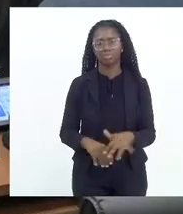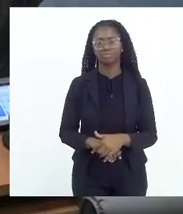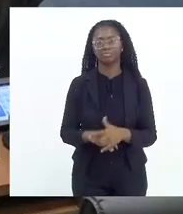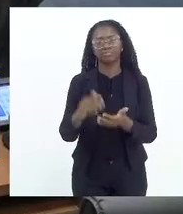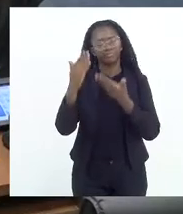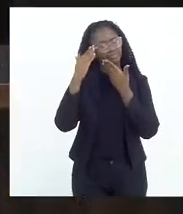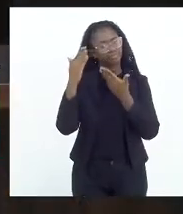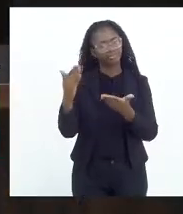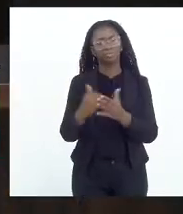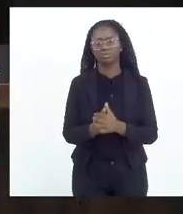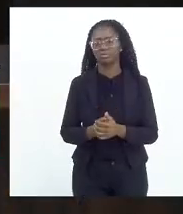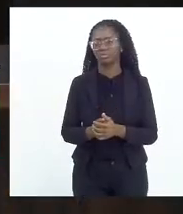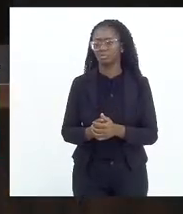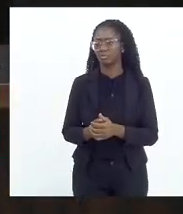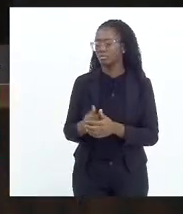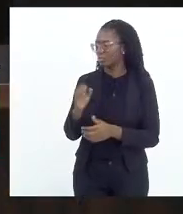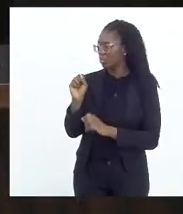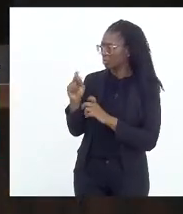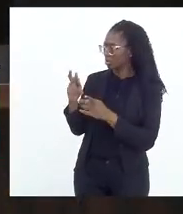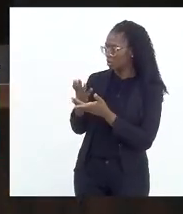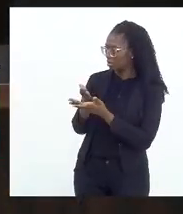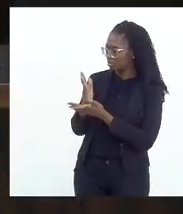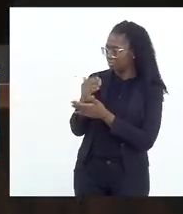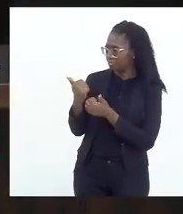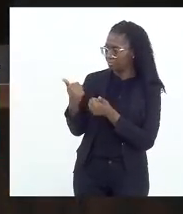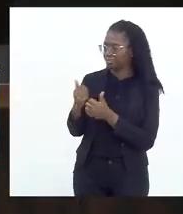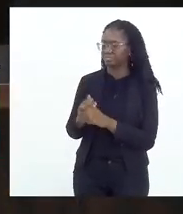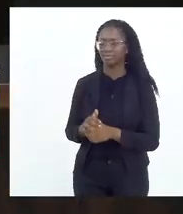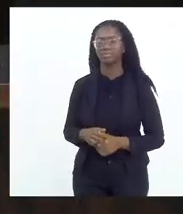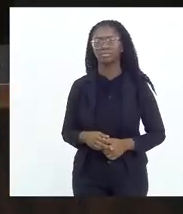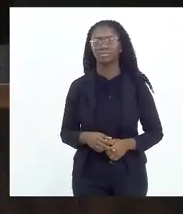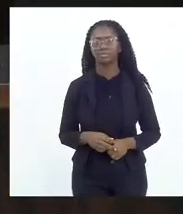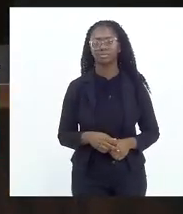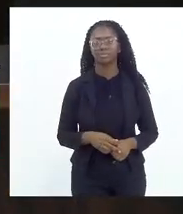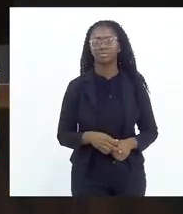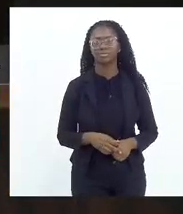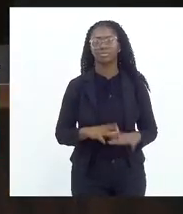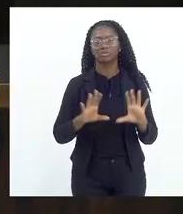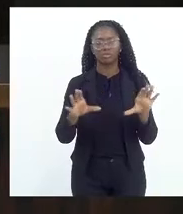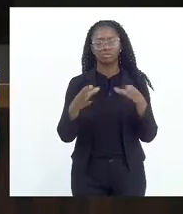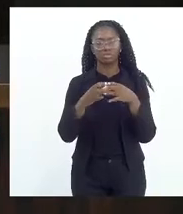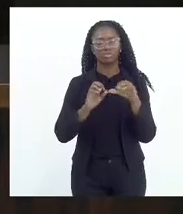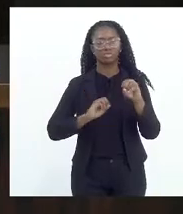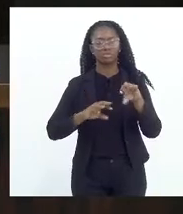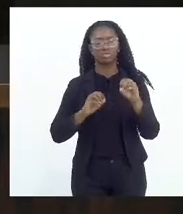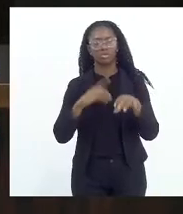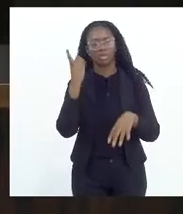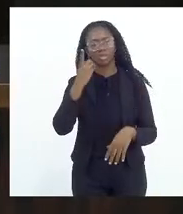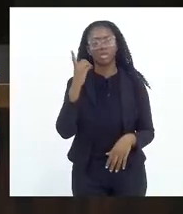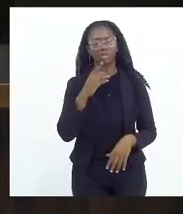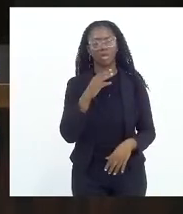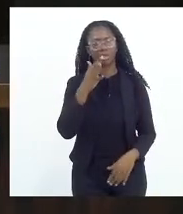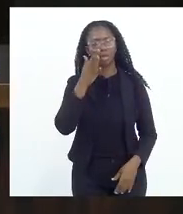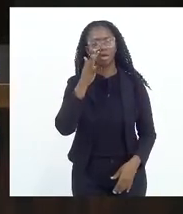Obrigado. Presidente, defere o pedido de Vossa Excelência. Pela Comissão de Educação, deputado Flávio Serafini.